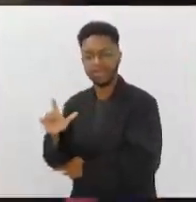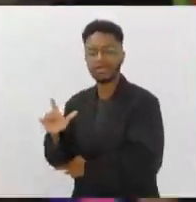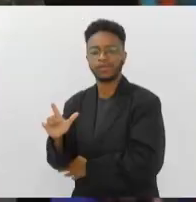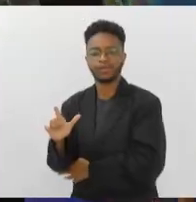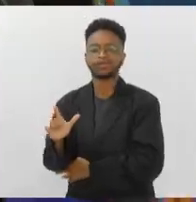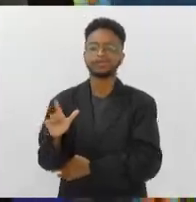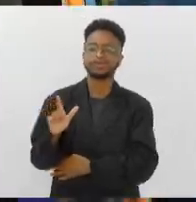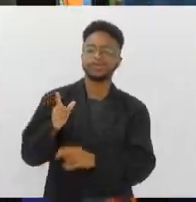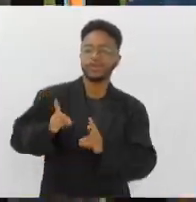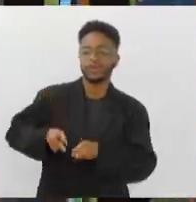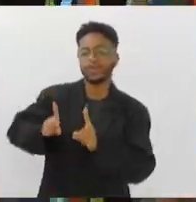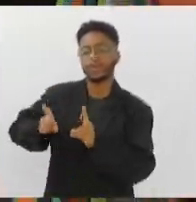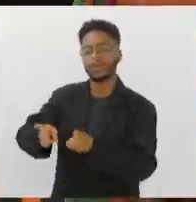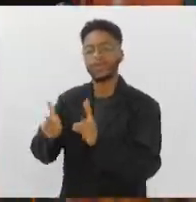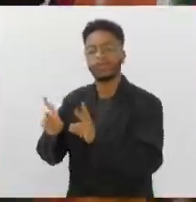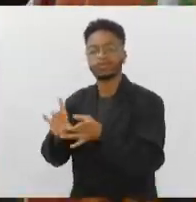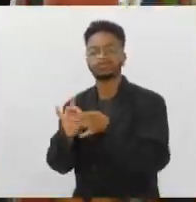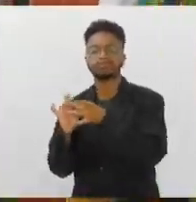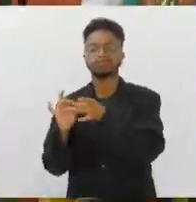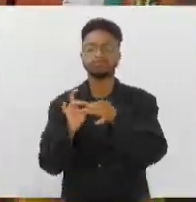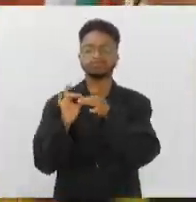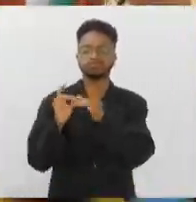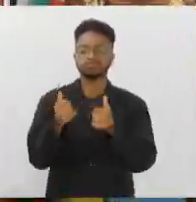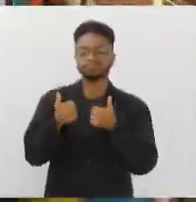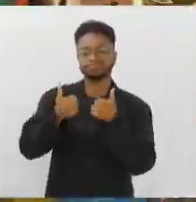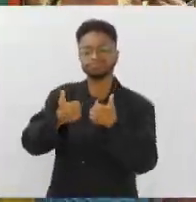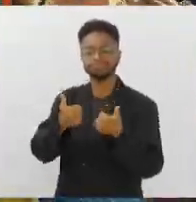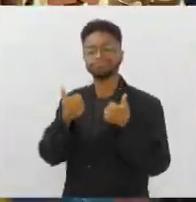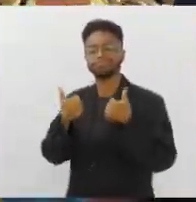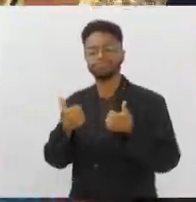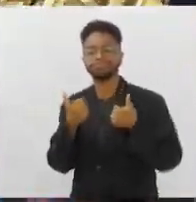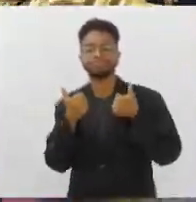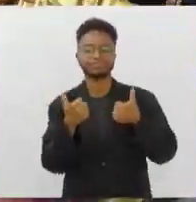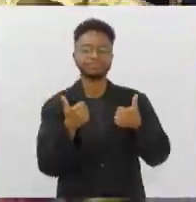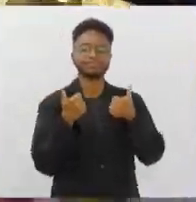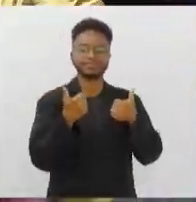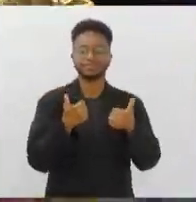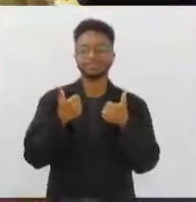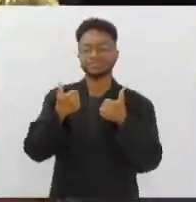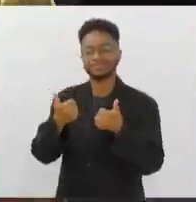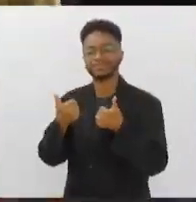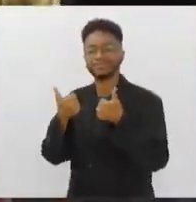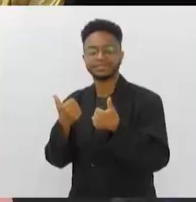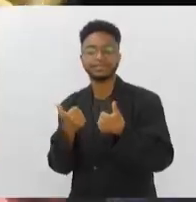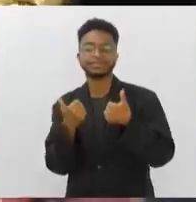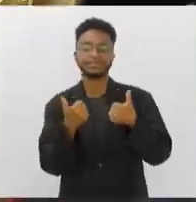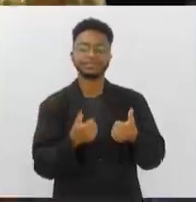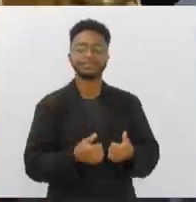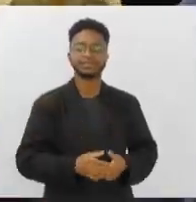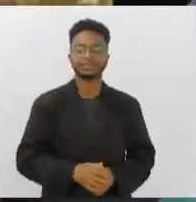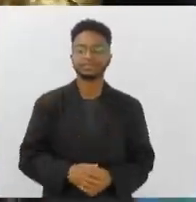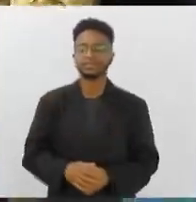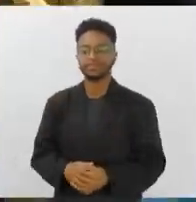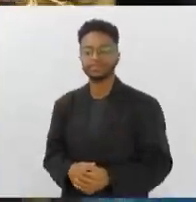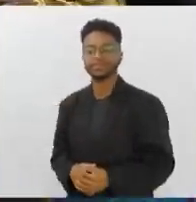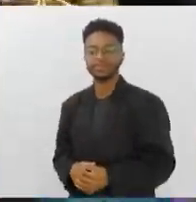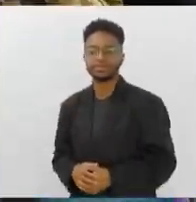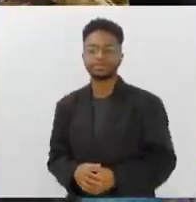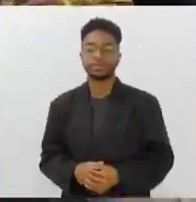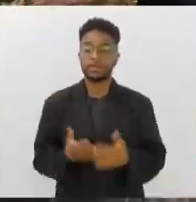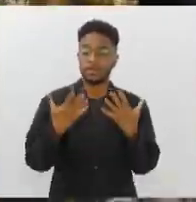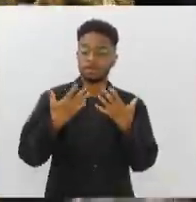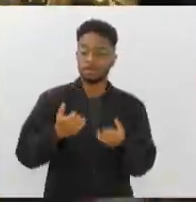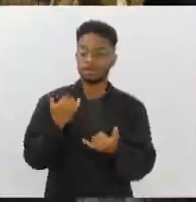Pinel, tá todo mundo legal. Ei, Pubi,